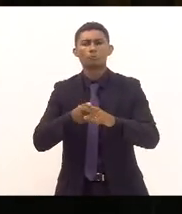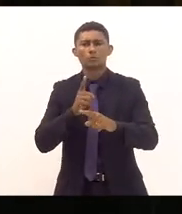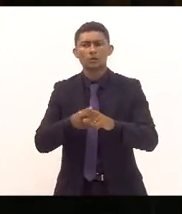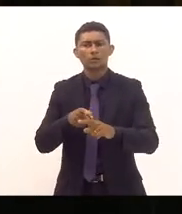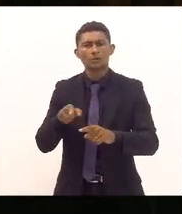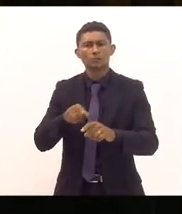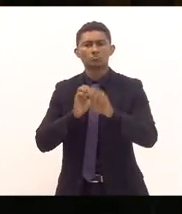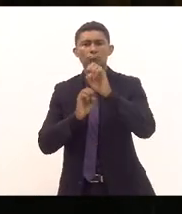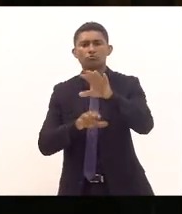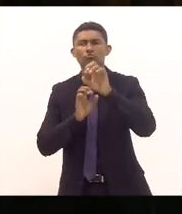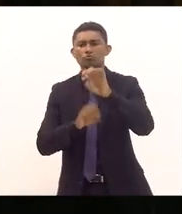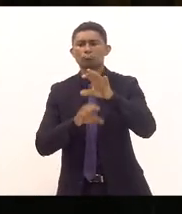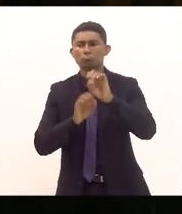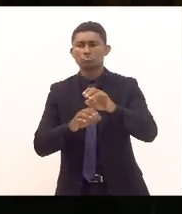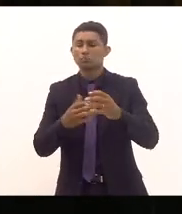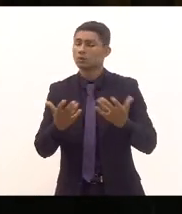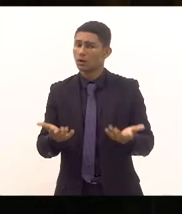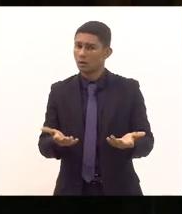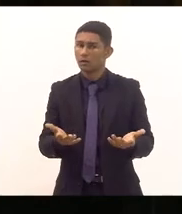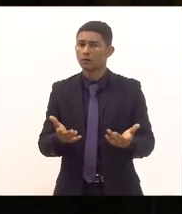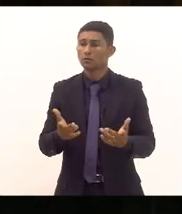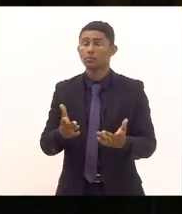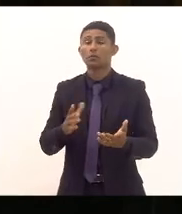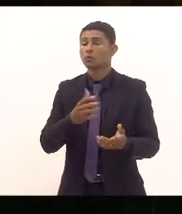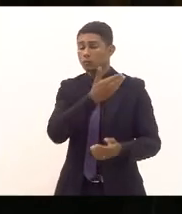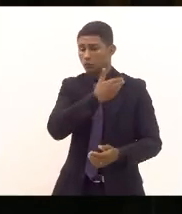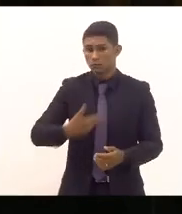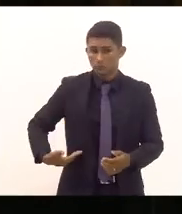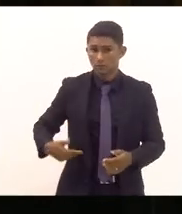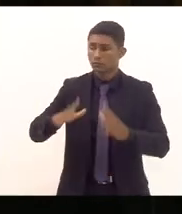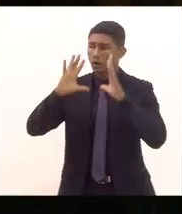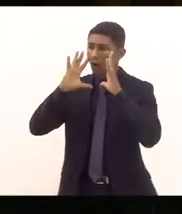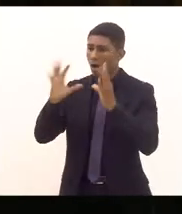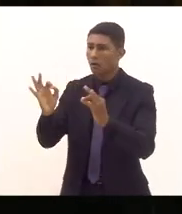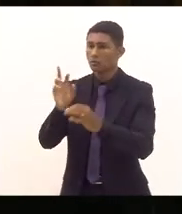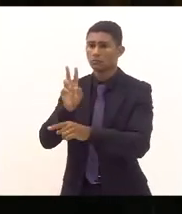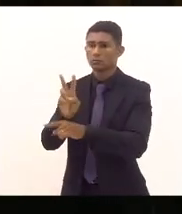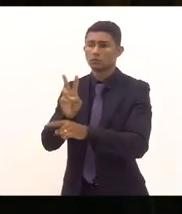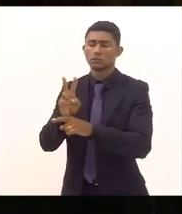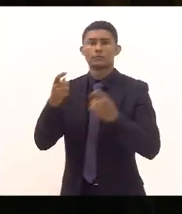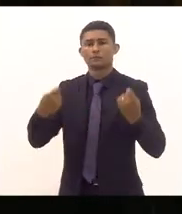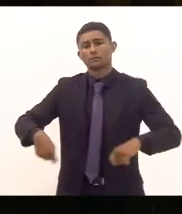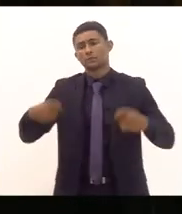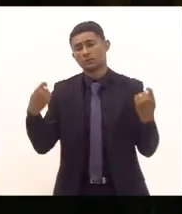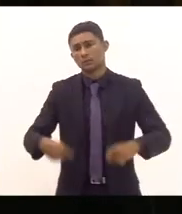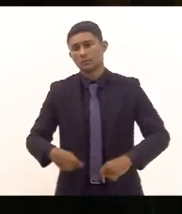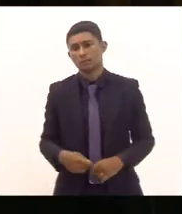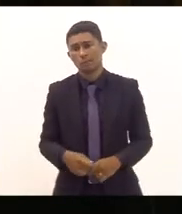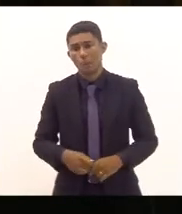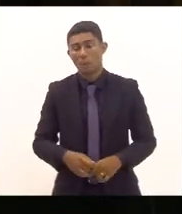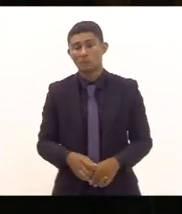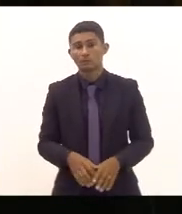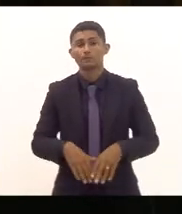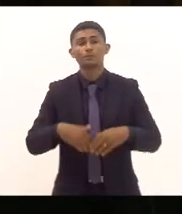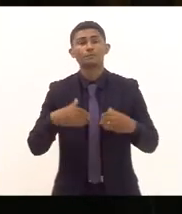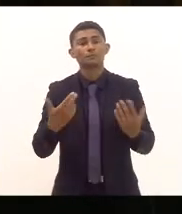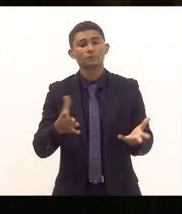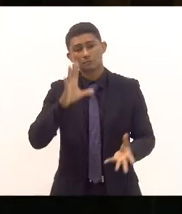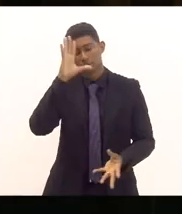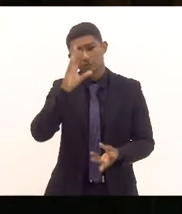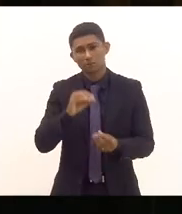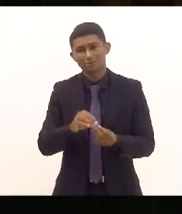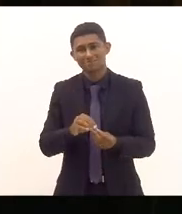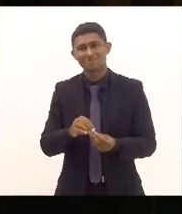que ele é é observado pelo poder público e além de caracterizar evidentemente uma